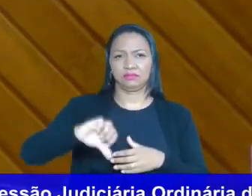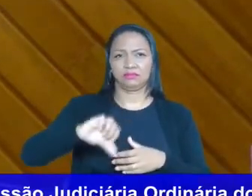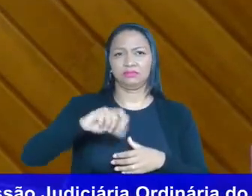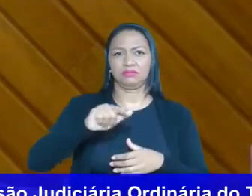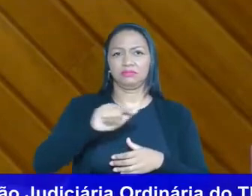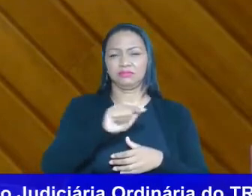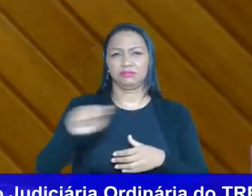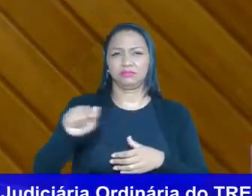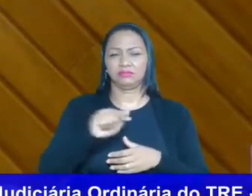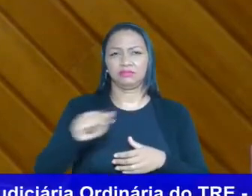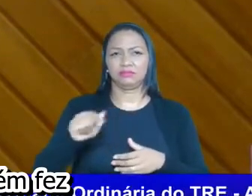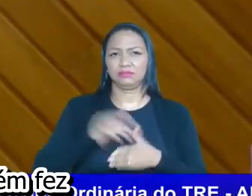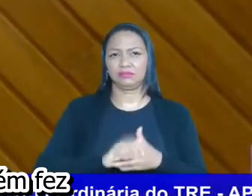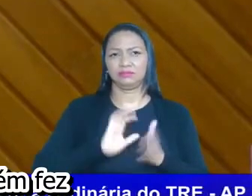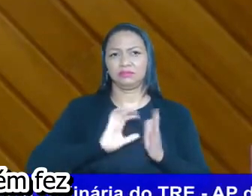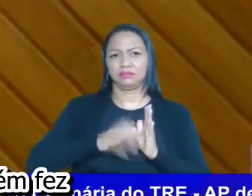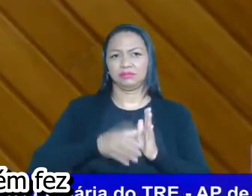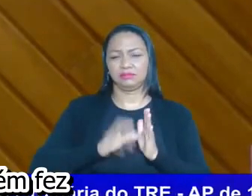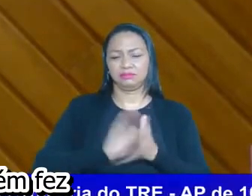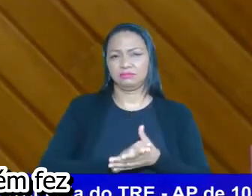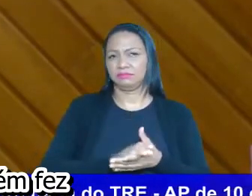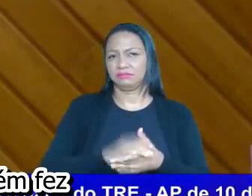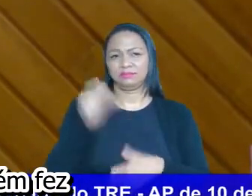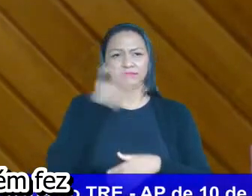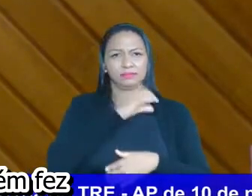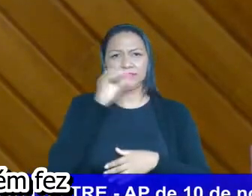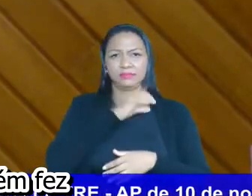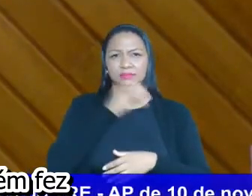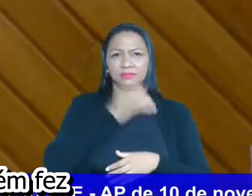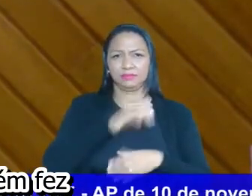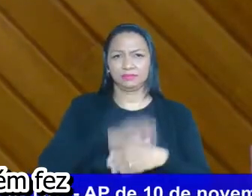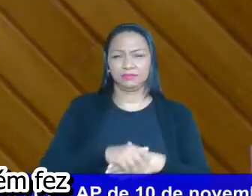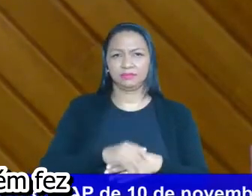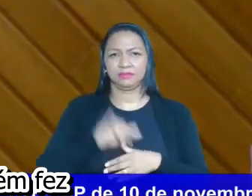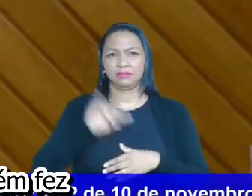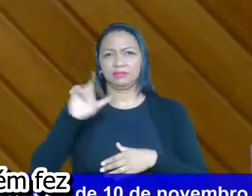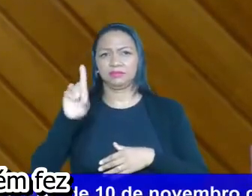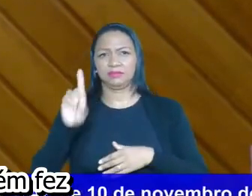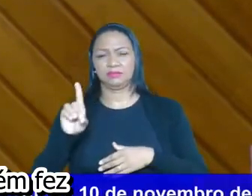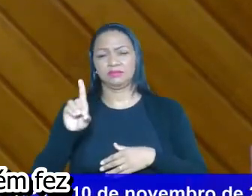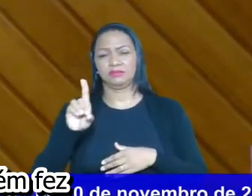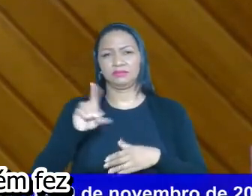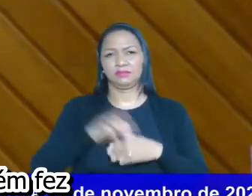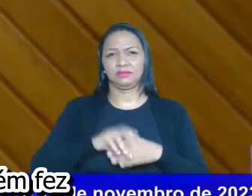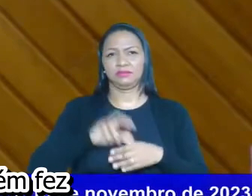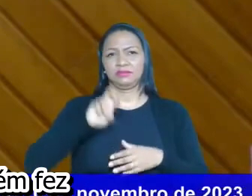9,77. O partido imediatamente, no ID